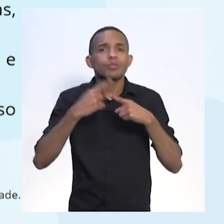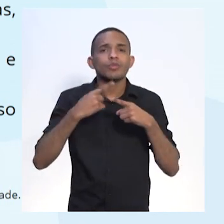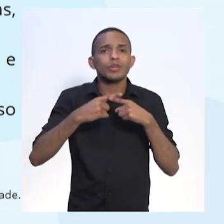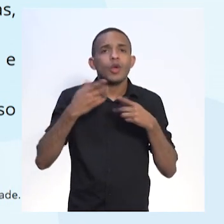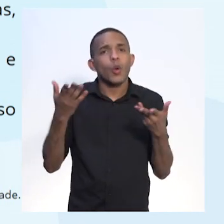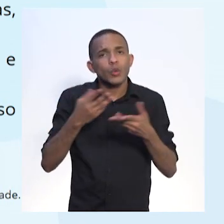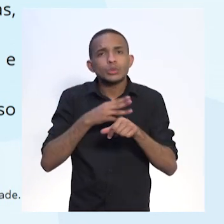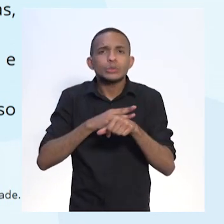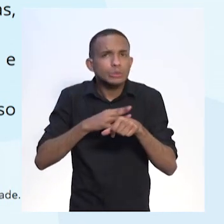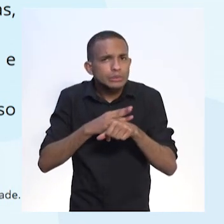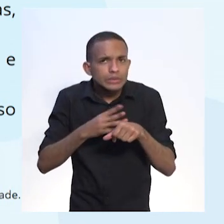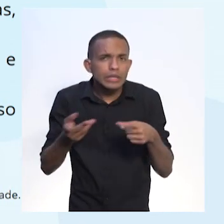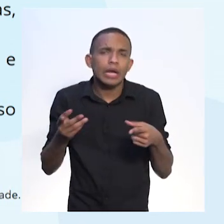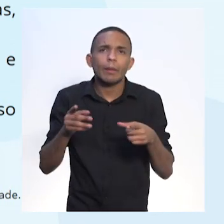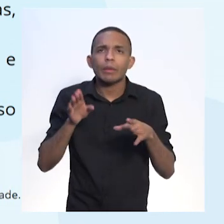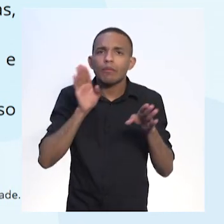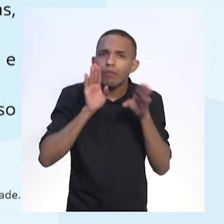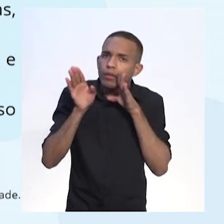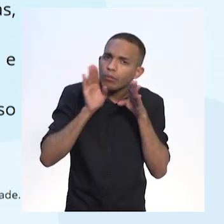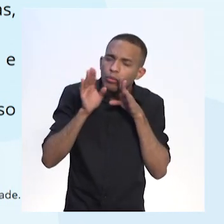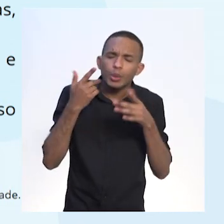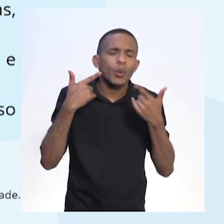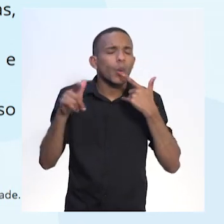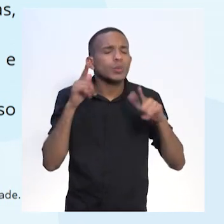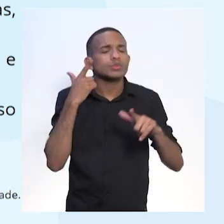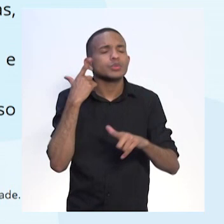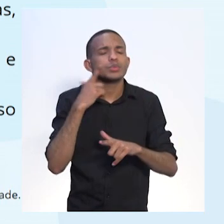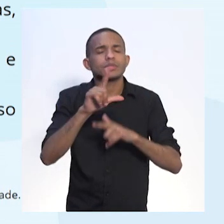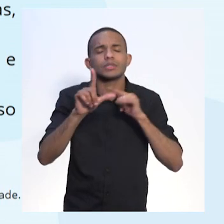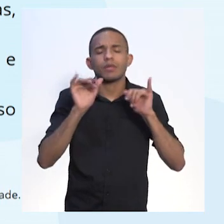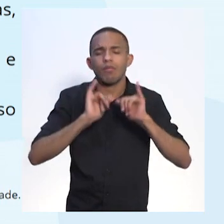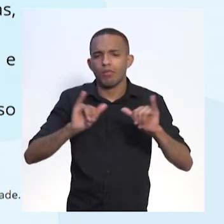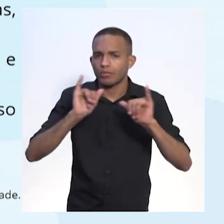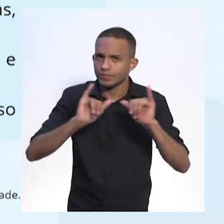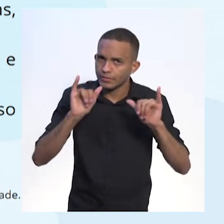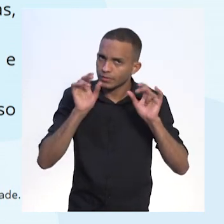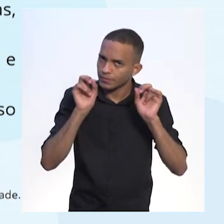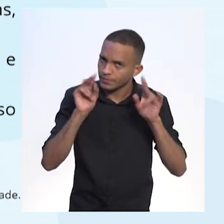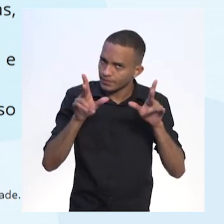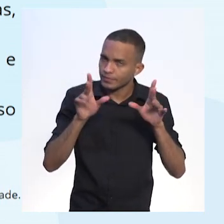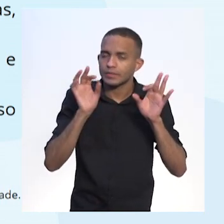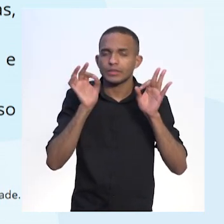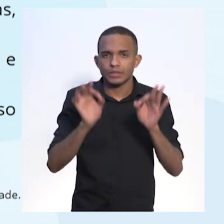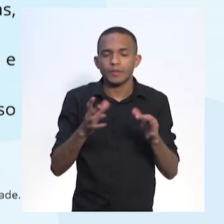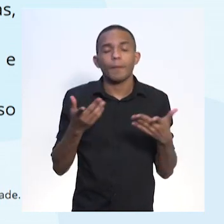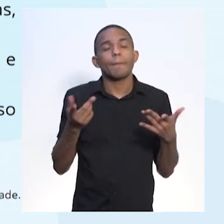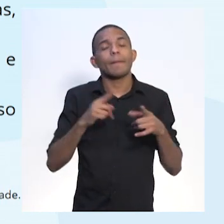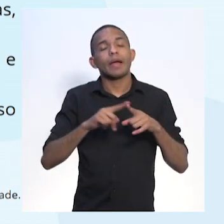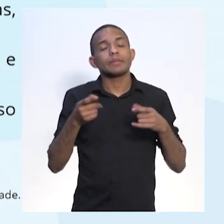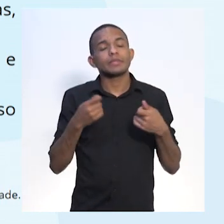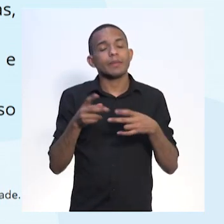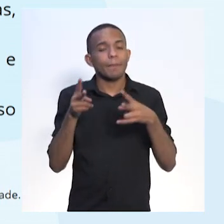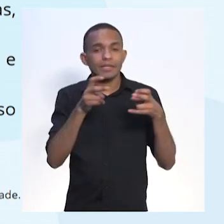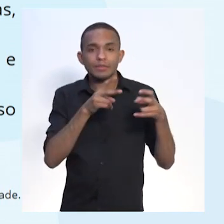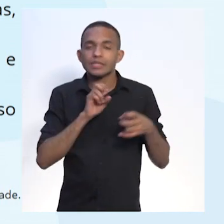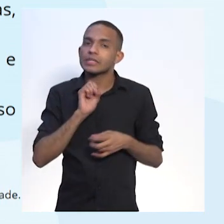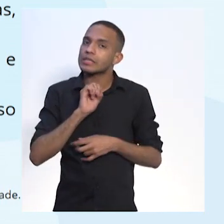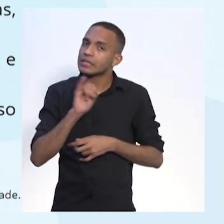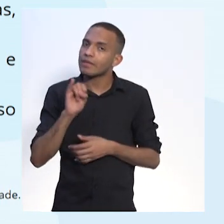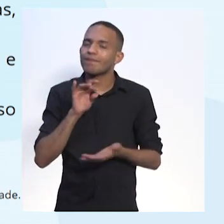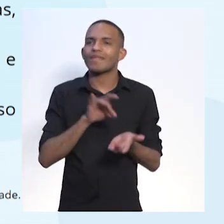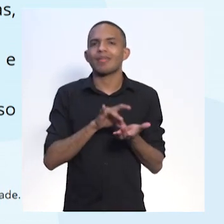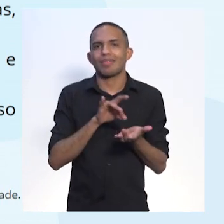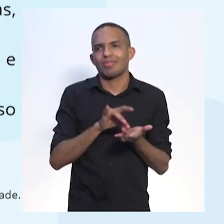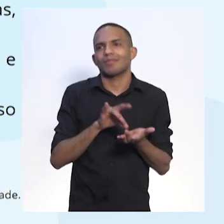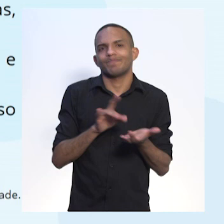até o WhatsApp, Face, outras coisas para veicular algumas notícias, certo? Mas a gente tem que verificar se elas são verdadeiras